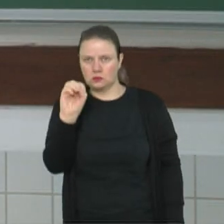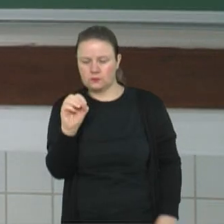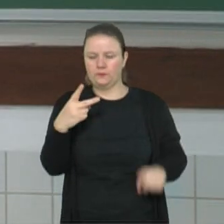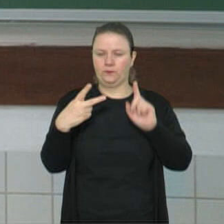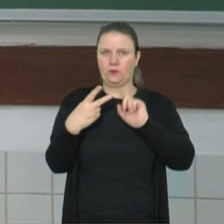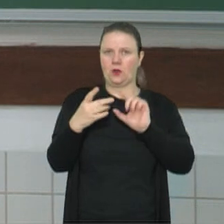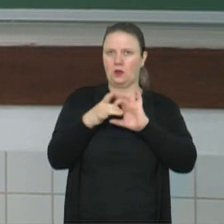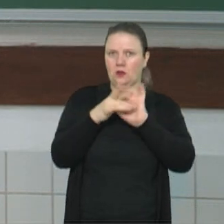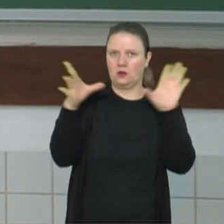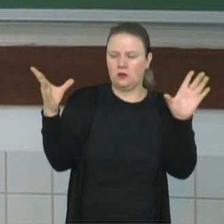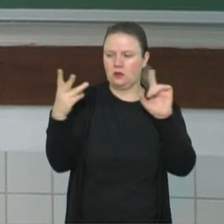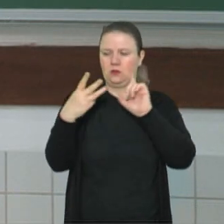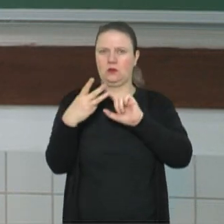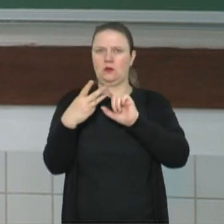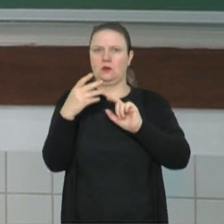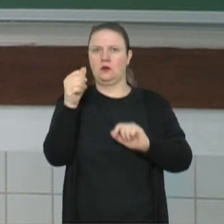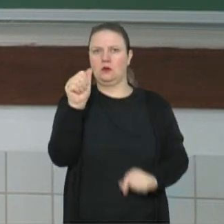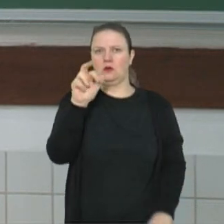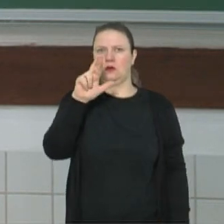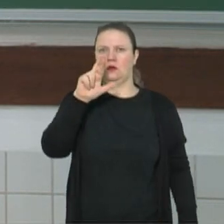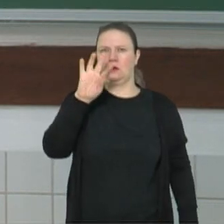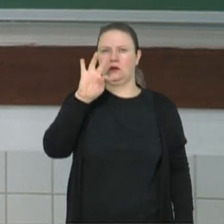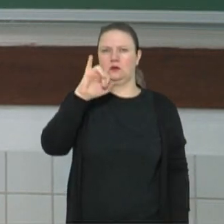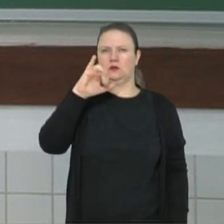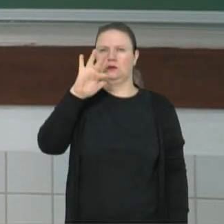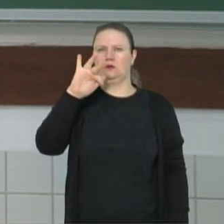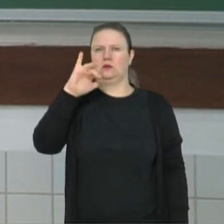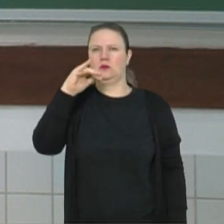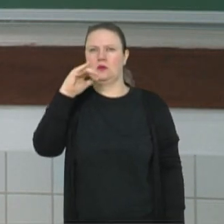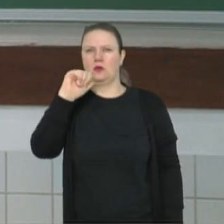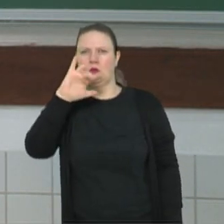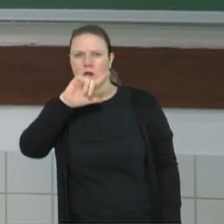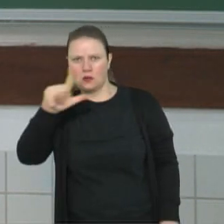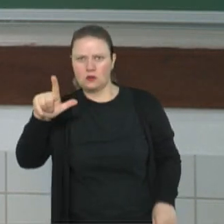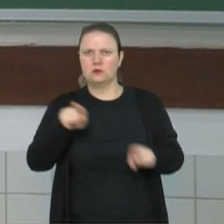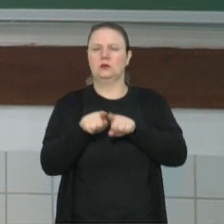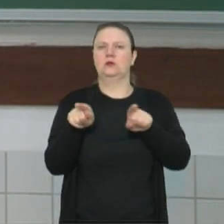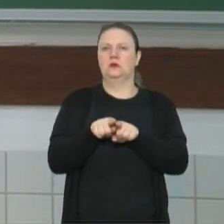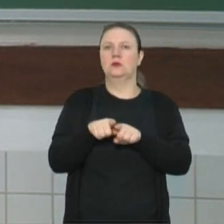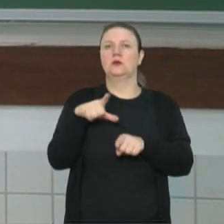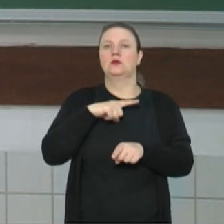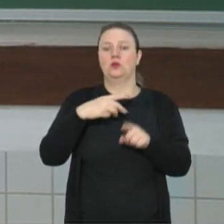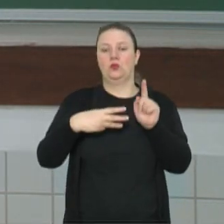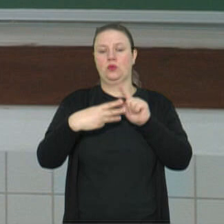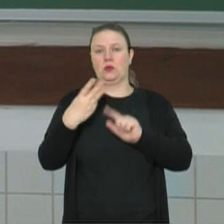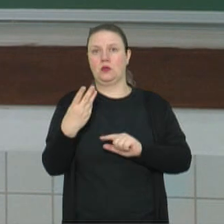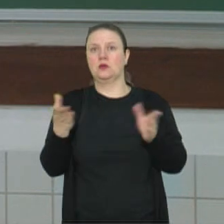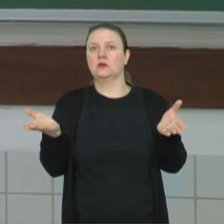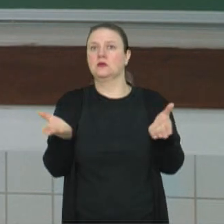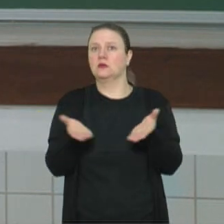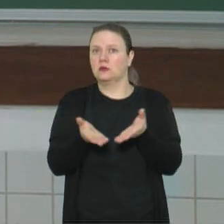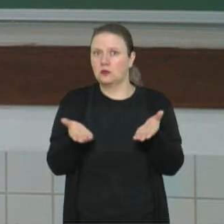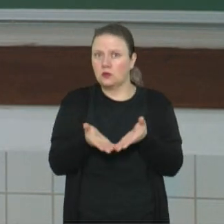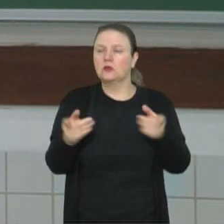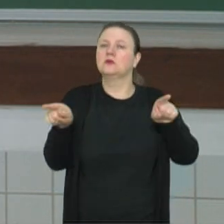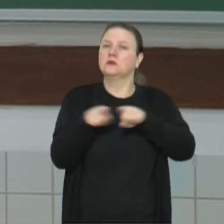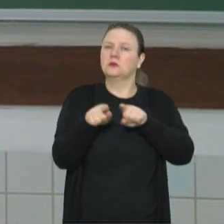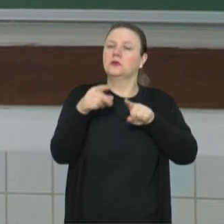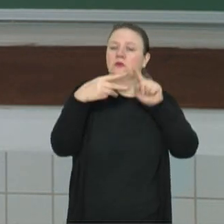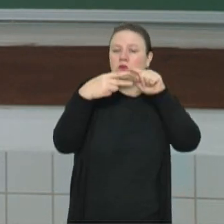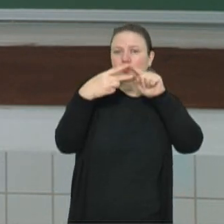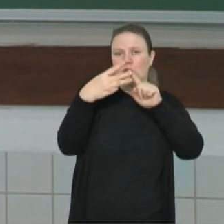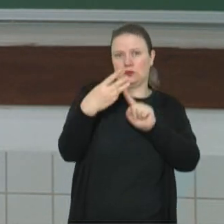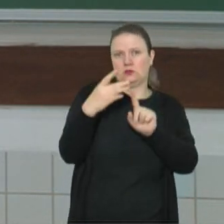vocês vão ver cada uma dessas situações distintas. Dentro da esportiva da competição nós tínhamos 3, e aqui no ar livre nós também temos